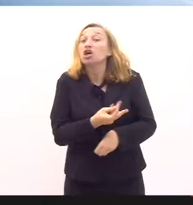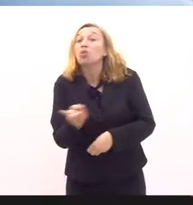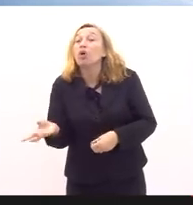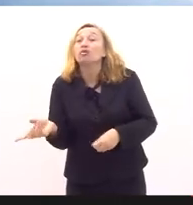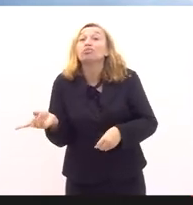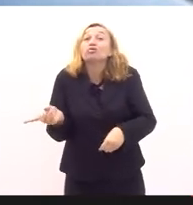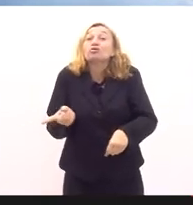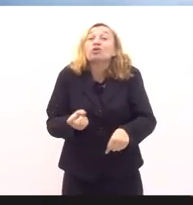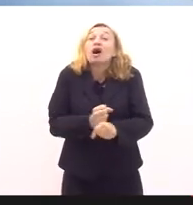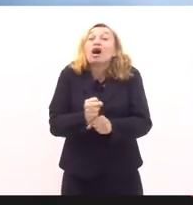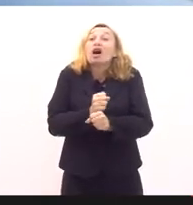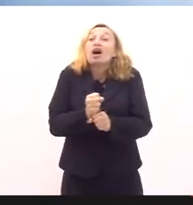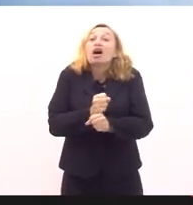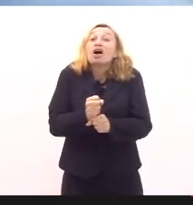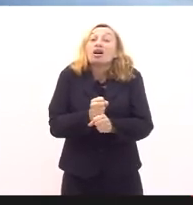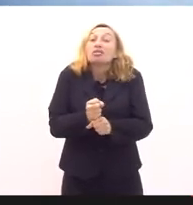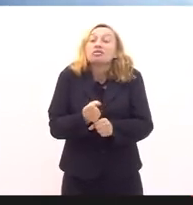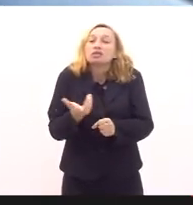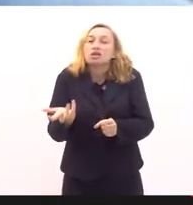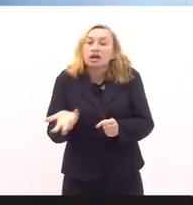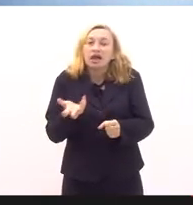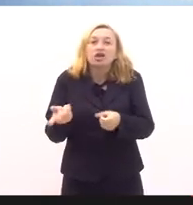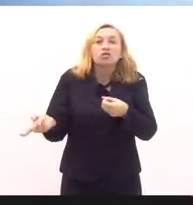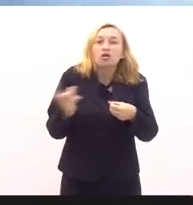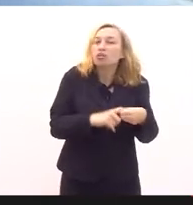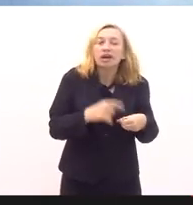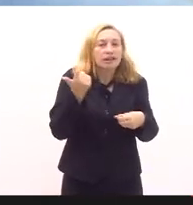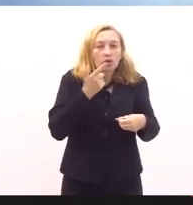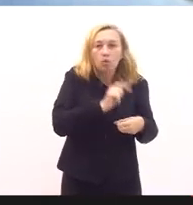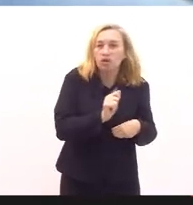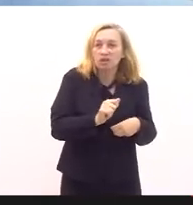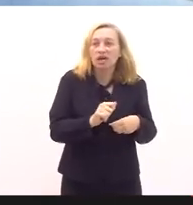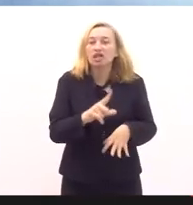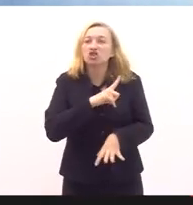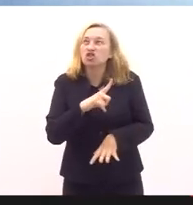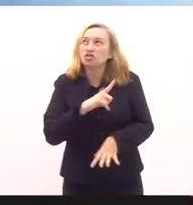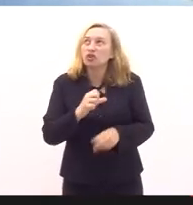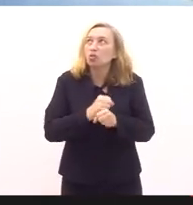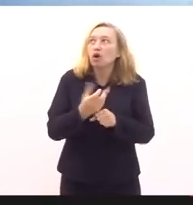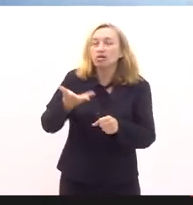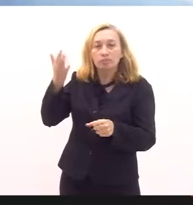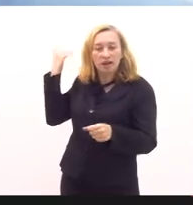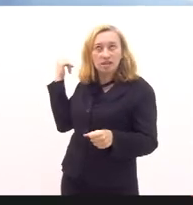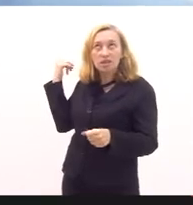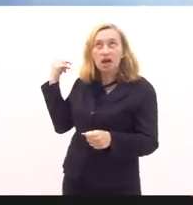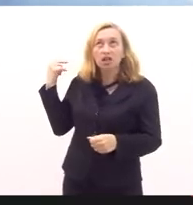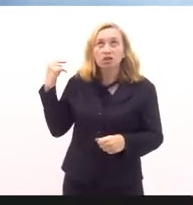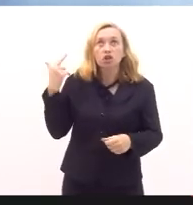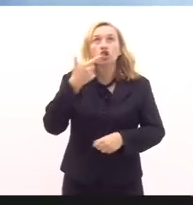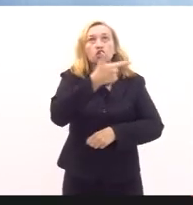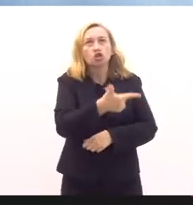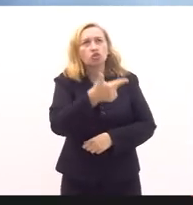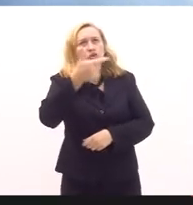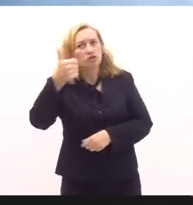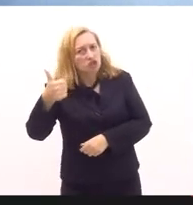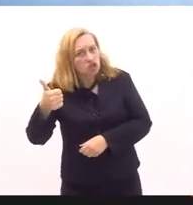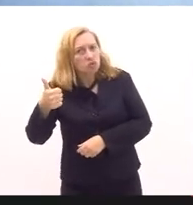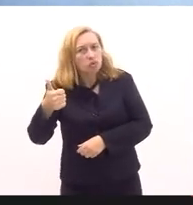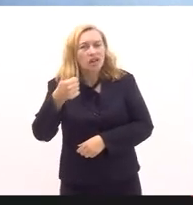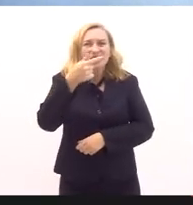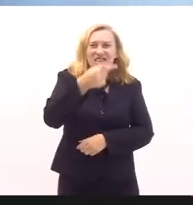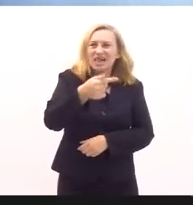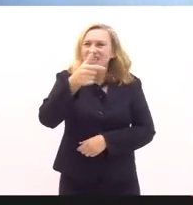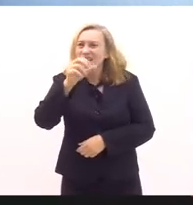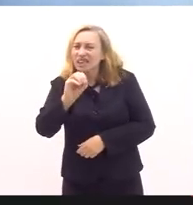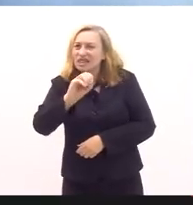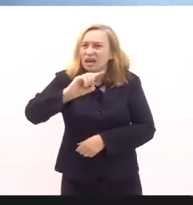tempos estão tentando voltar? Nós tivemos, no ano passado, de 2021, 70